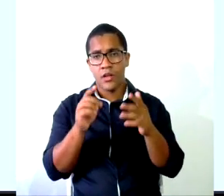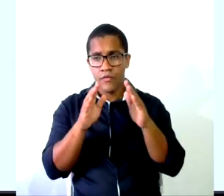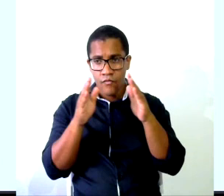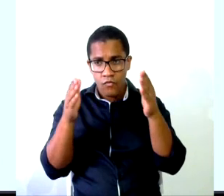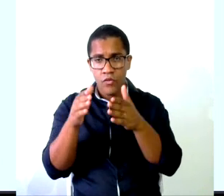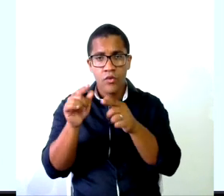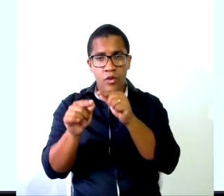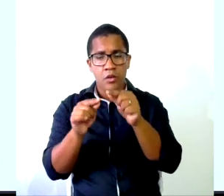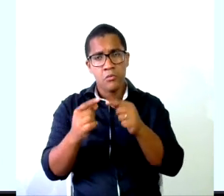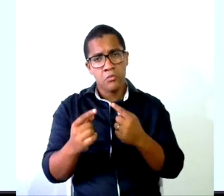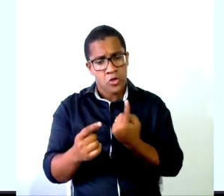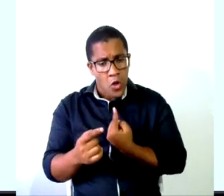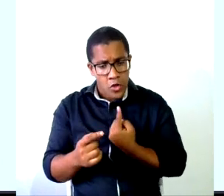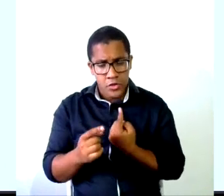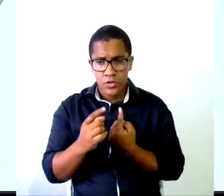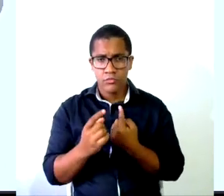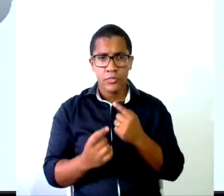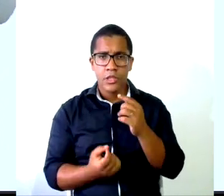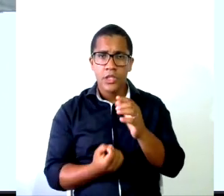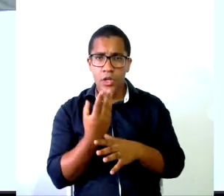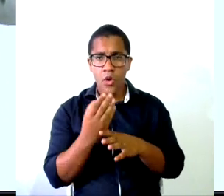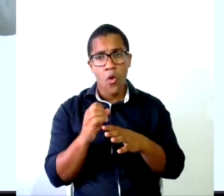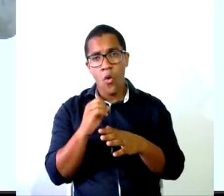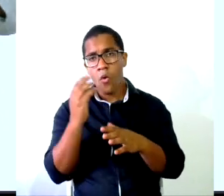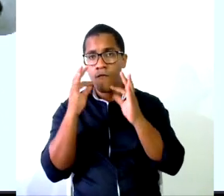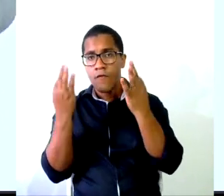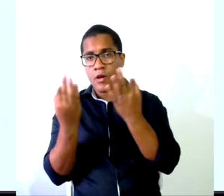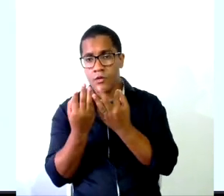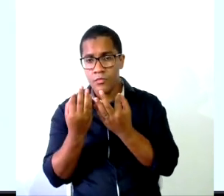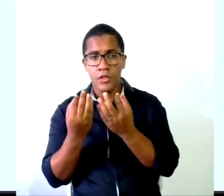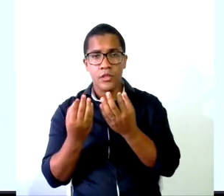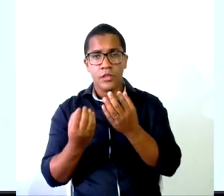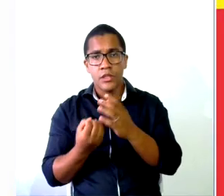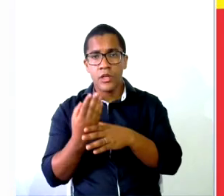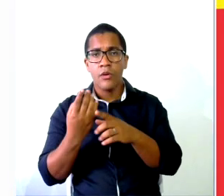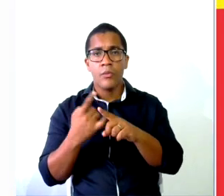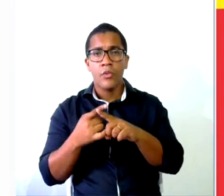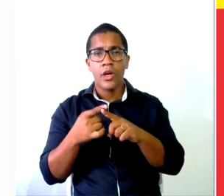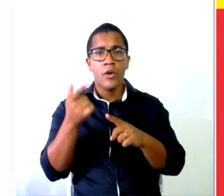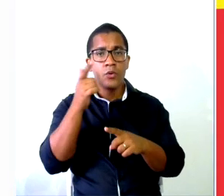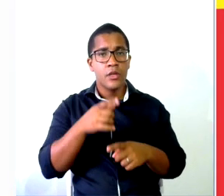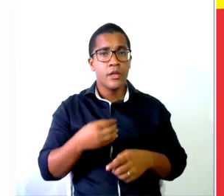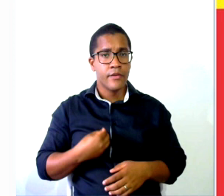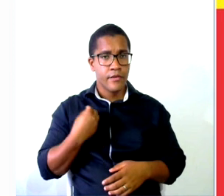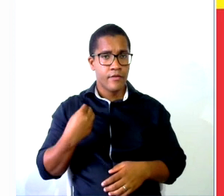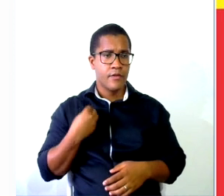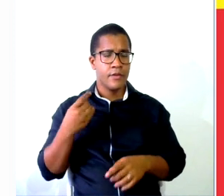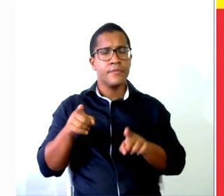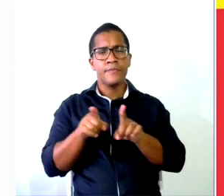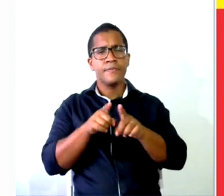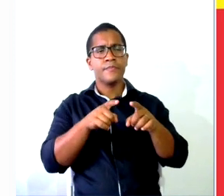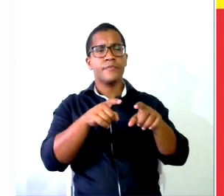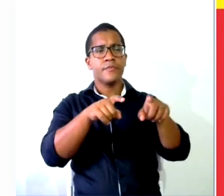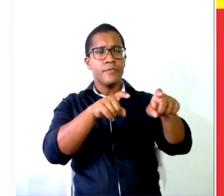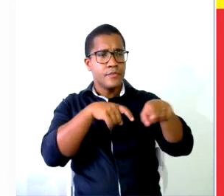fosse individual, de familiar, para autossustentar. Nos